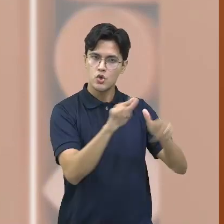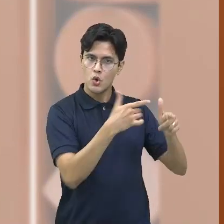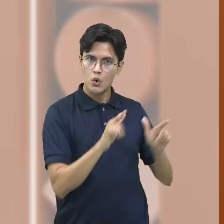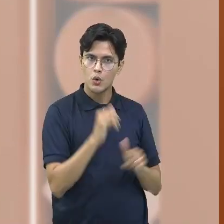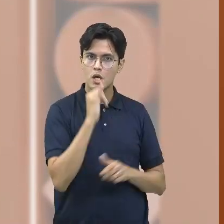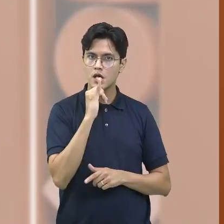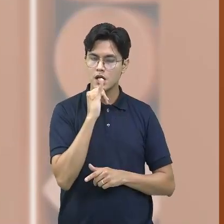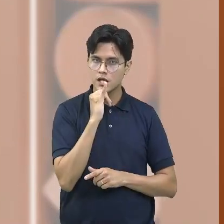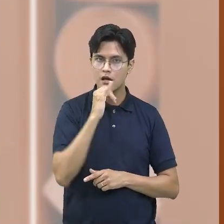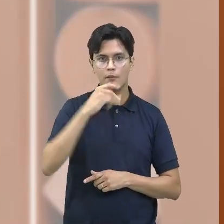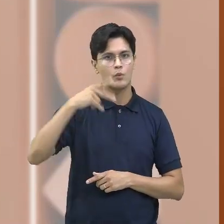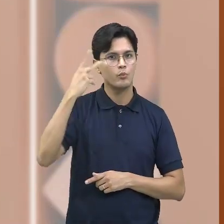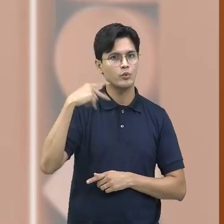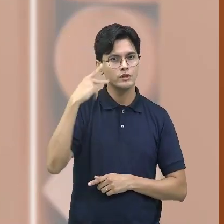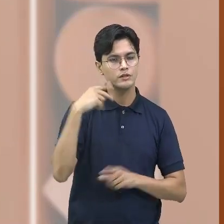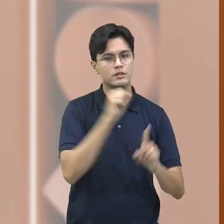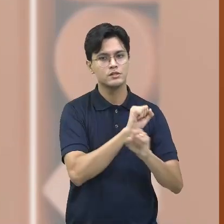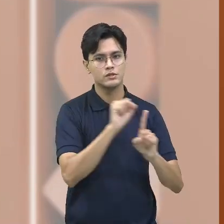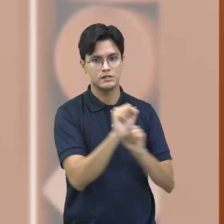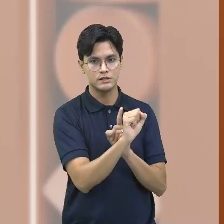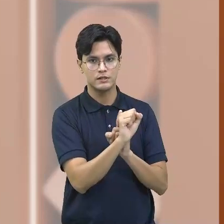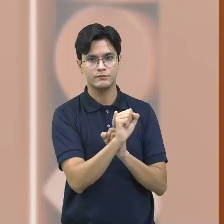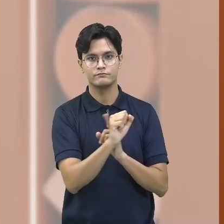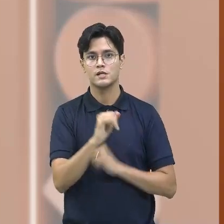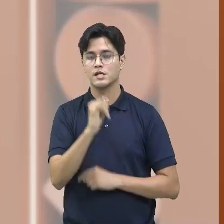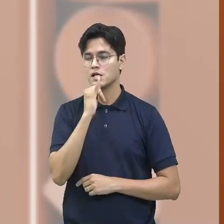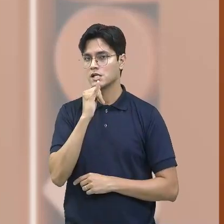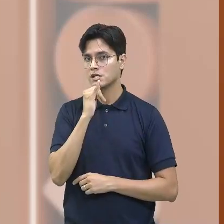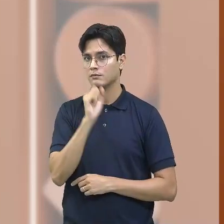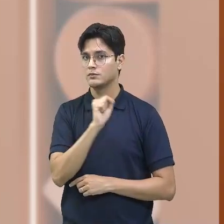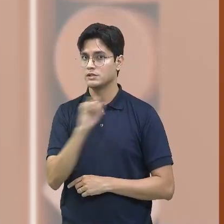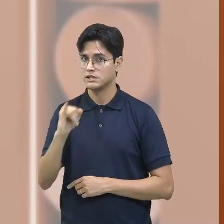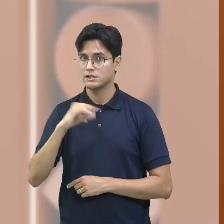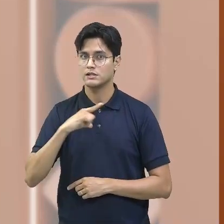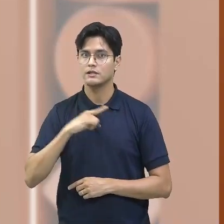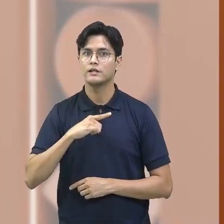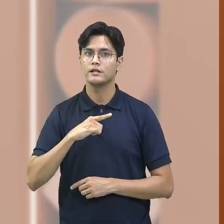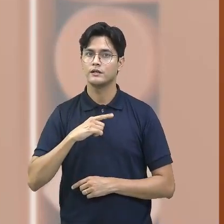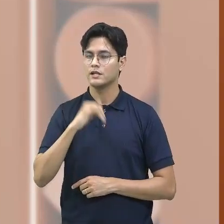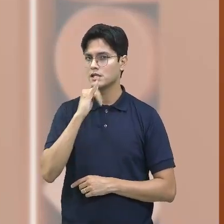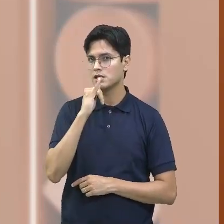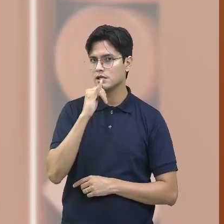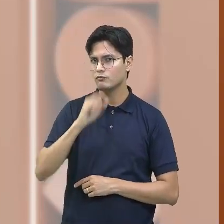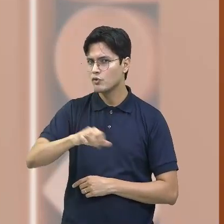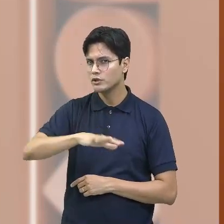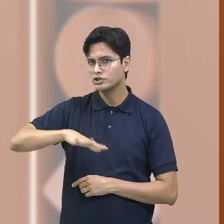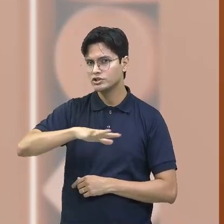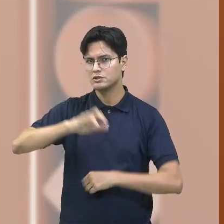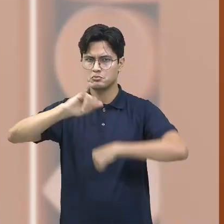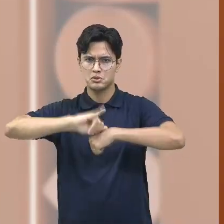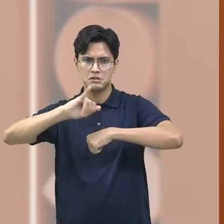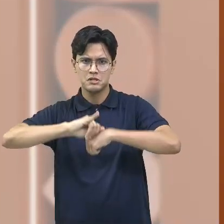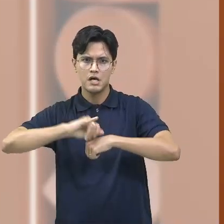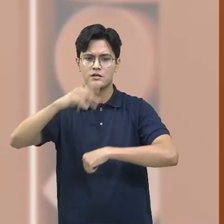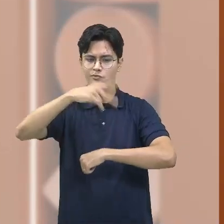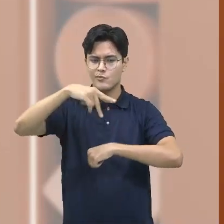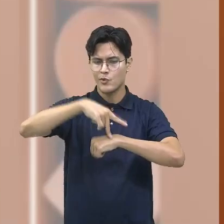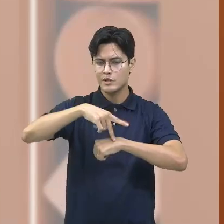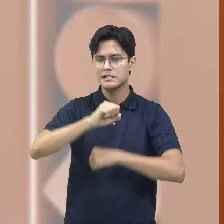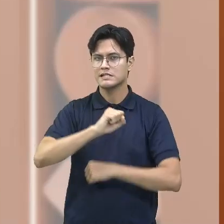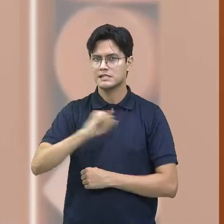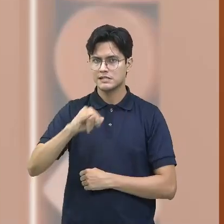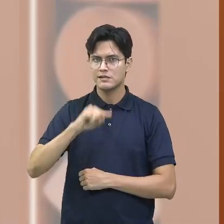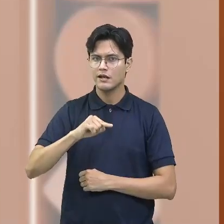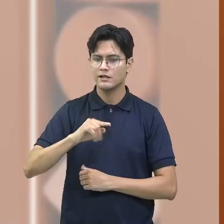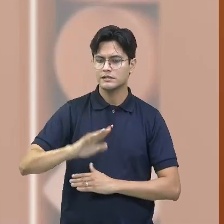tem, né, uma região, uma determinada região, cidade ou país que está florescendo e que está indo